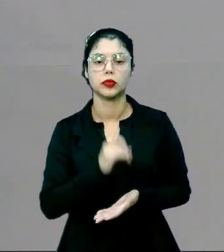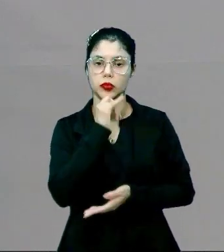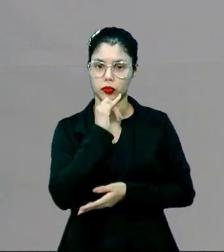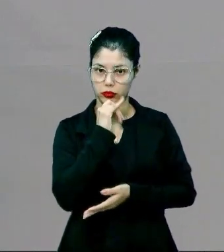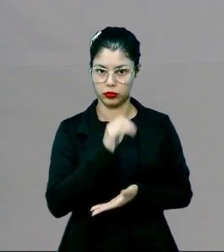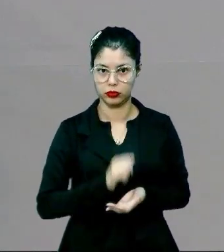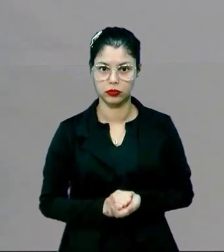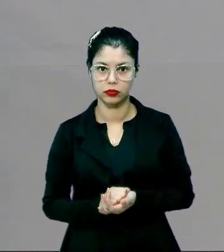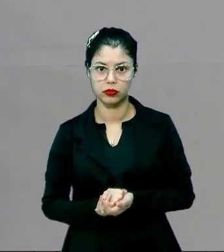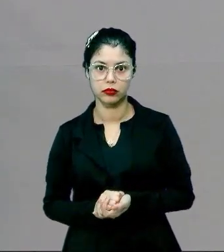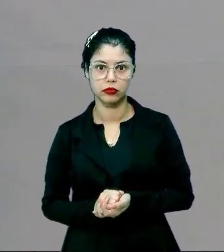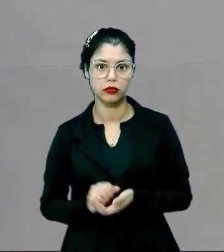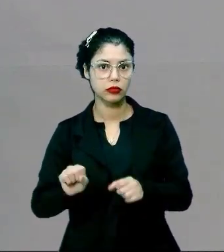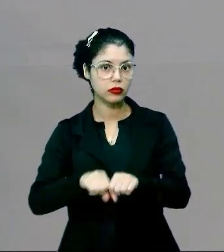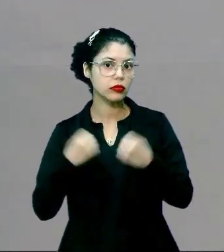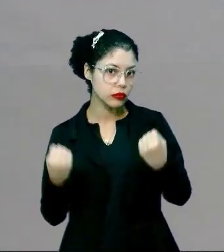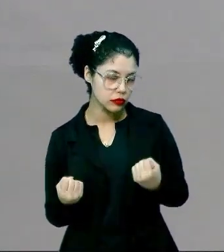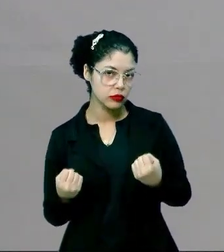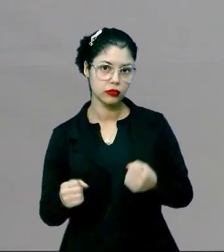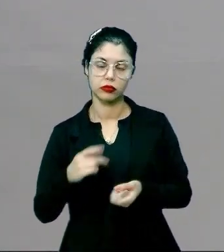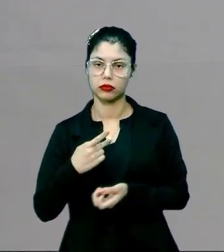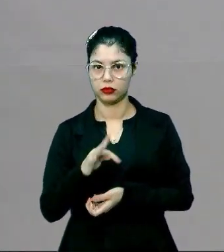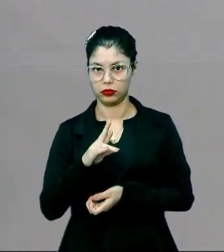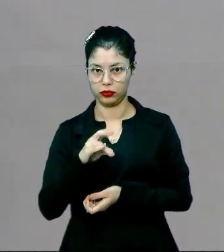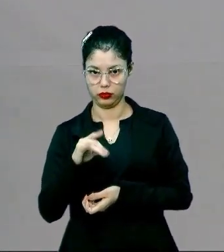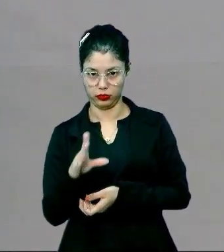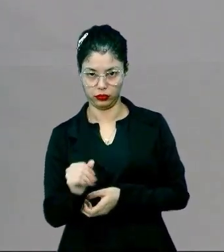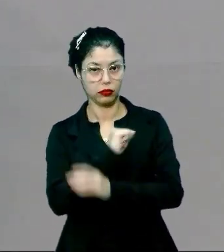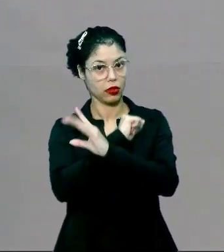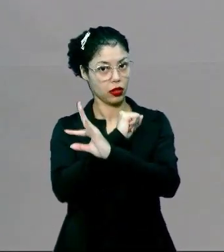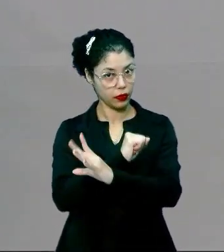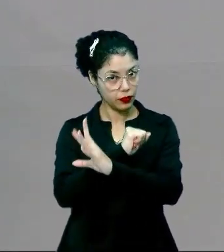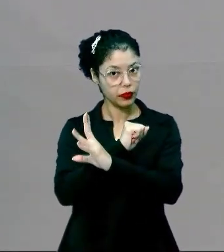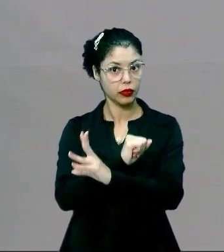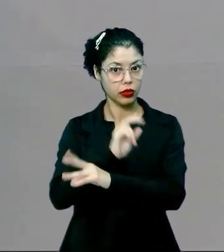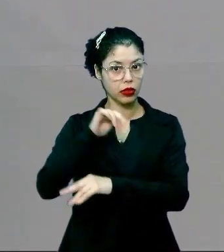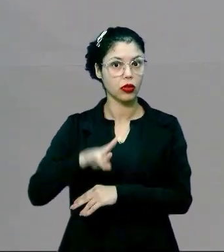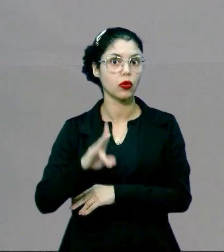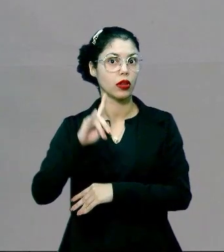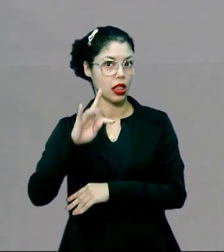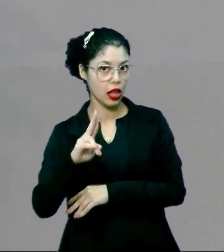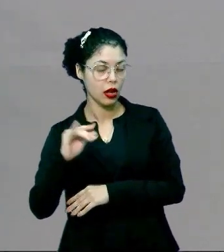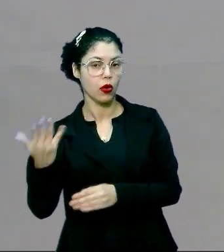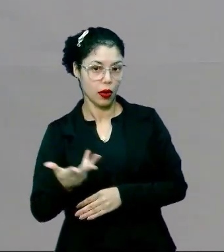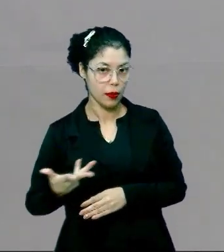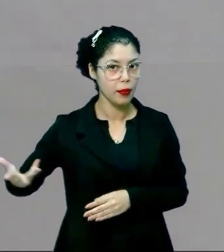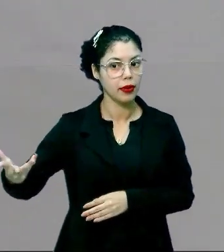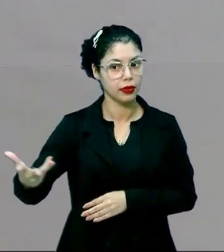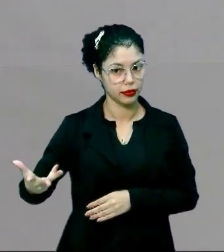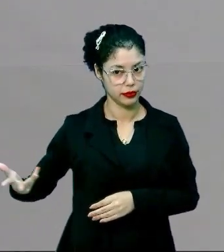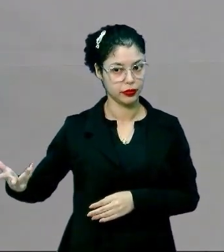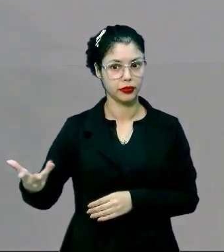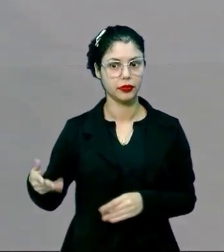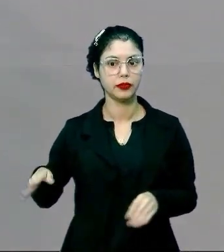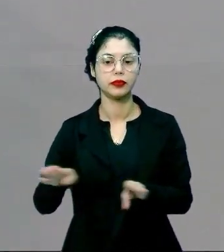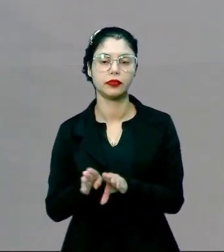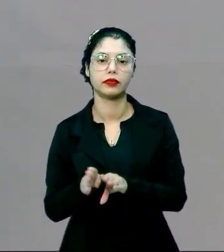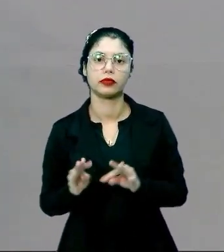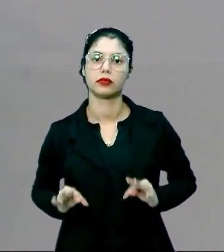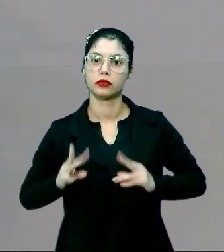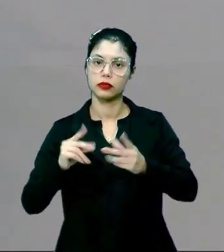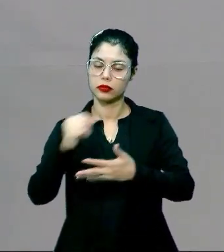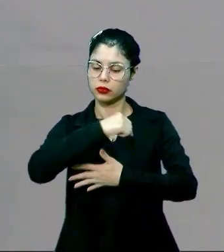por exemplo, quebra de proteínas, ácidos nucleicos, que aliás são bases nitrogenadas. Então,